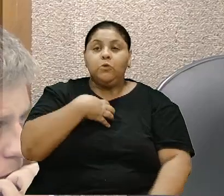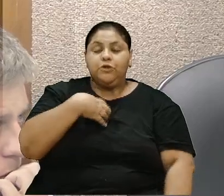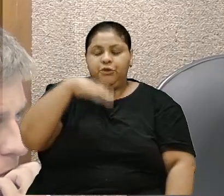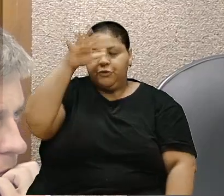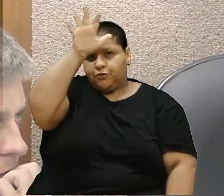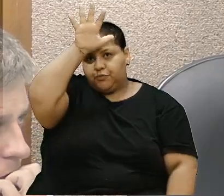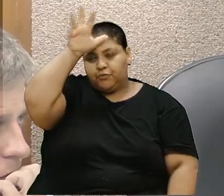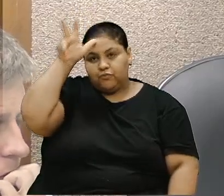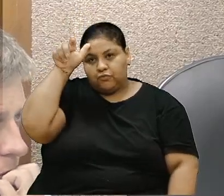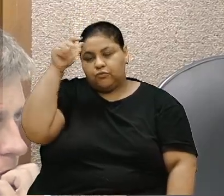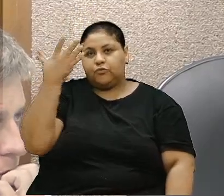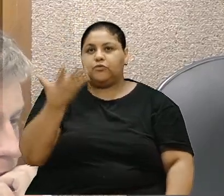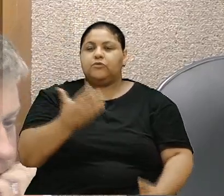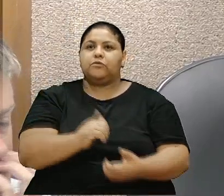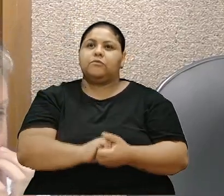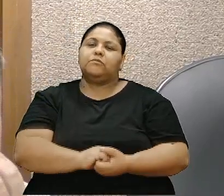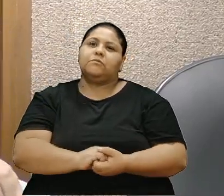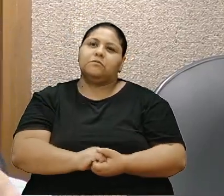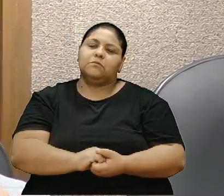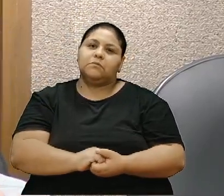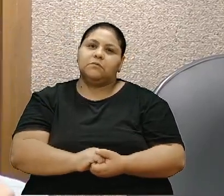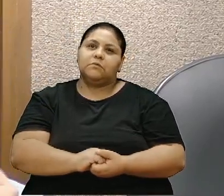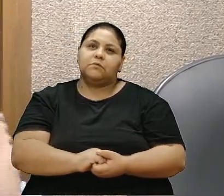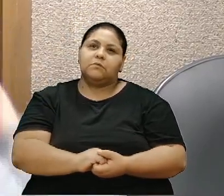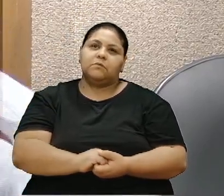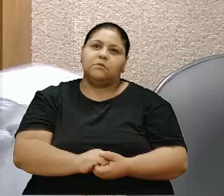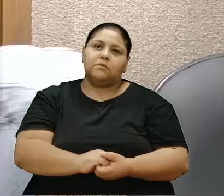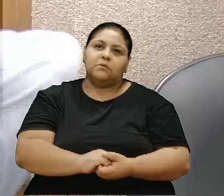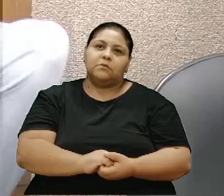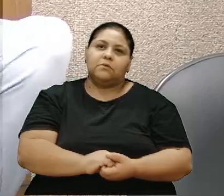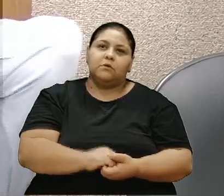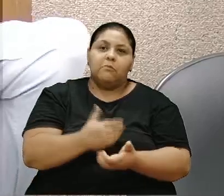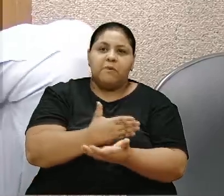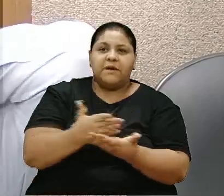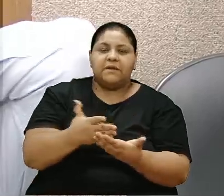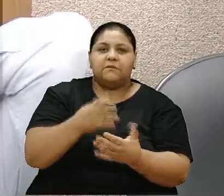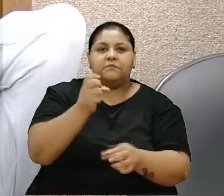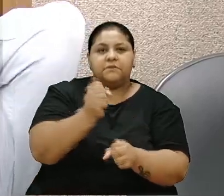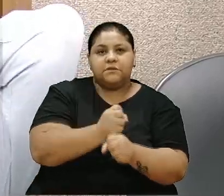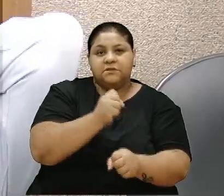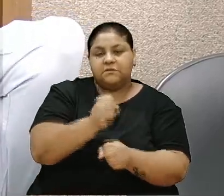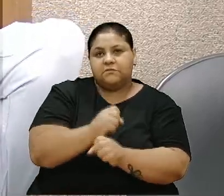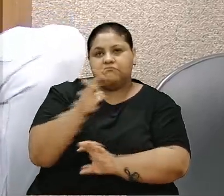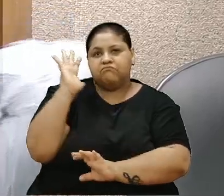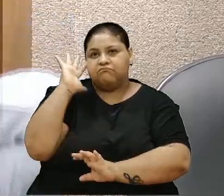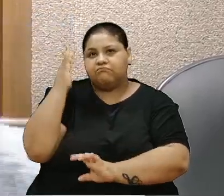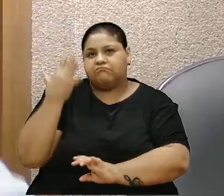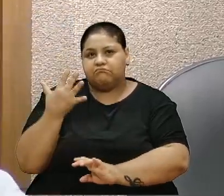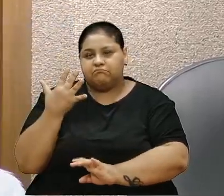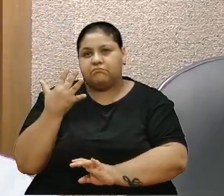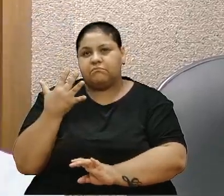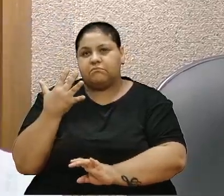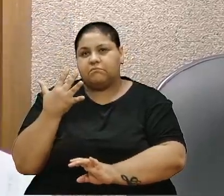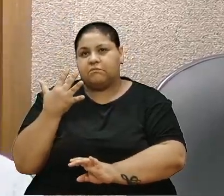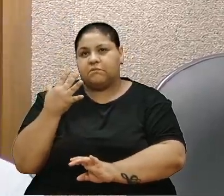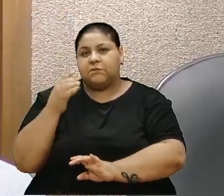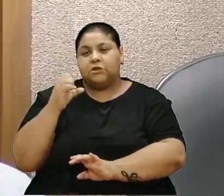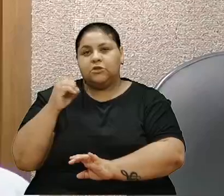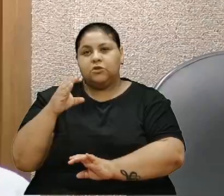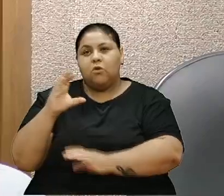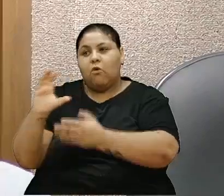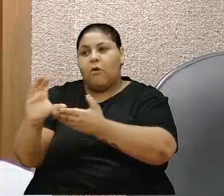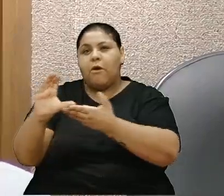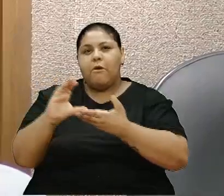vai buscando para executar obras que surgem através de empréstimos, né?